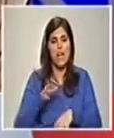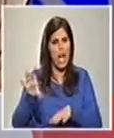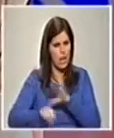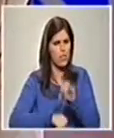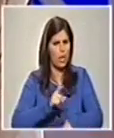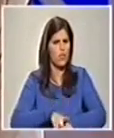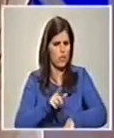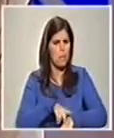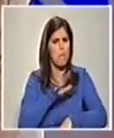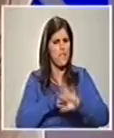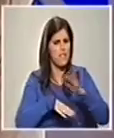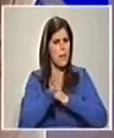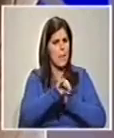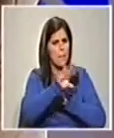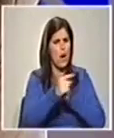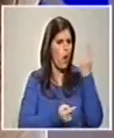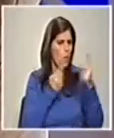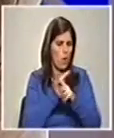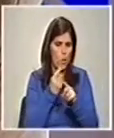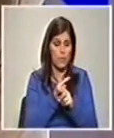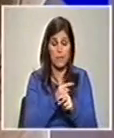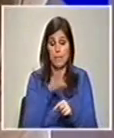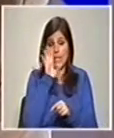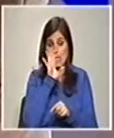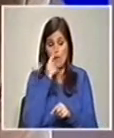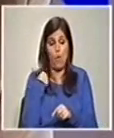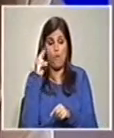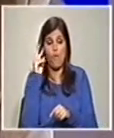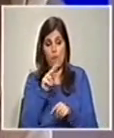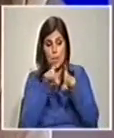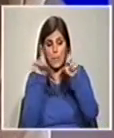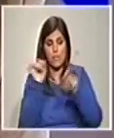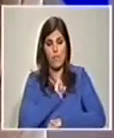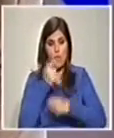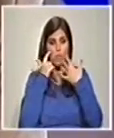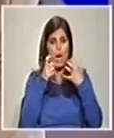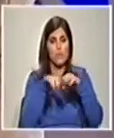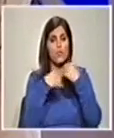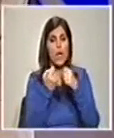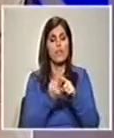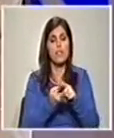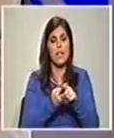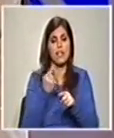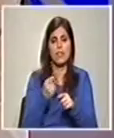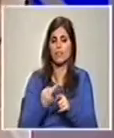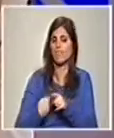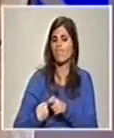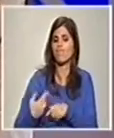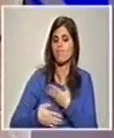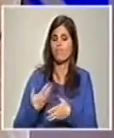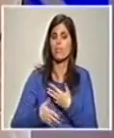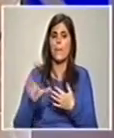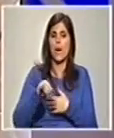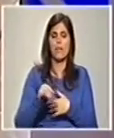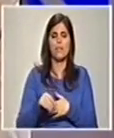coisa. E quando nós vemos que a nossa empresa acaba por ter um impacto social interessante, também temos mais motivação para estar lá e não estamos a